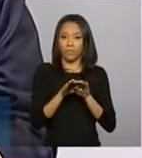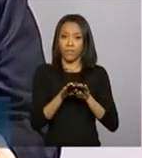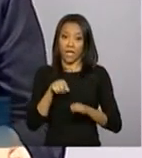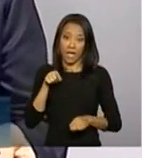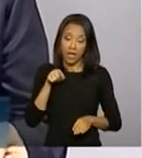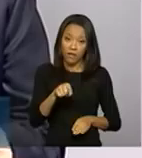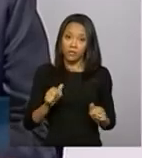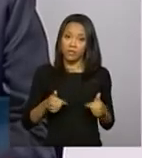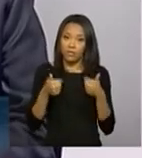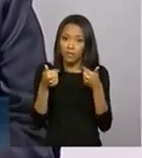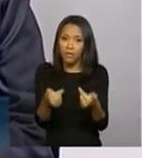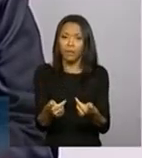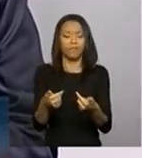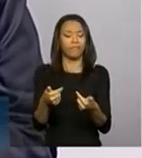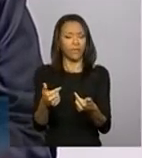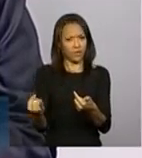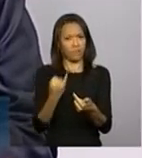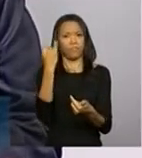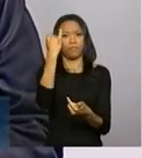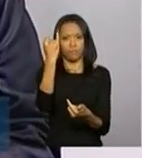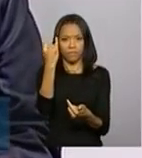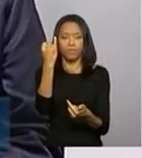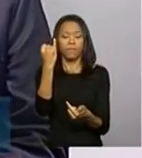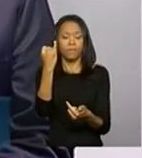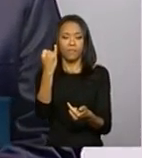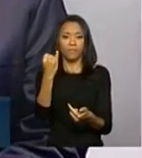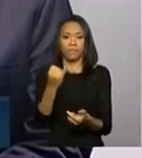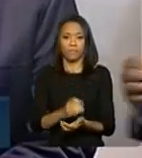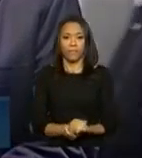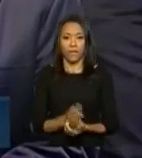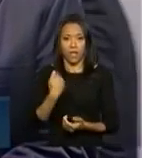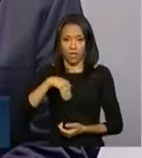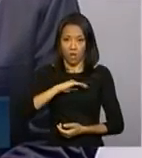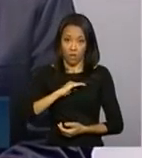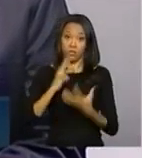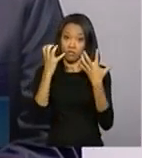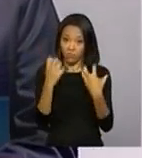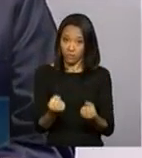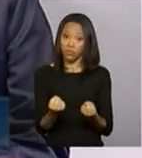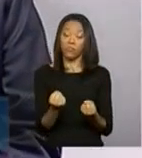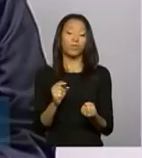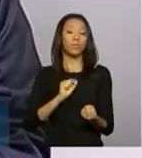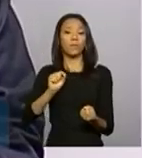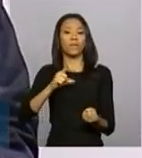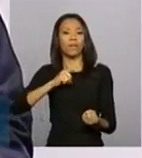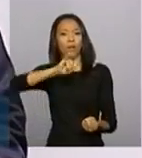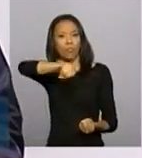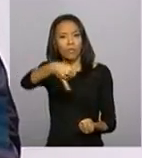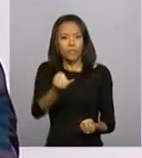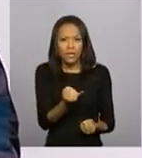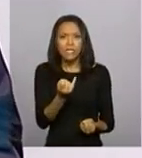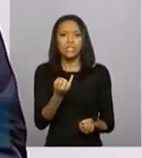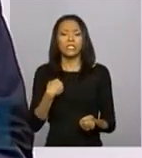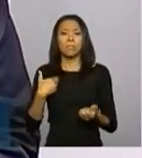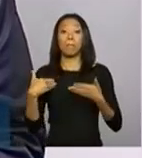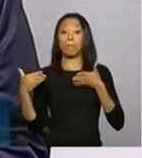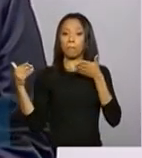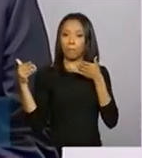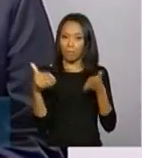atuação é indispensável. Vamos ter efetivamente a oportunidade de